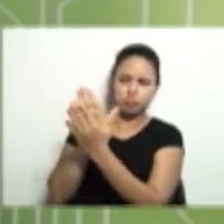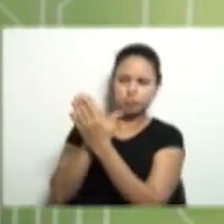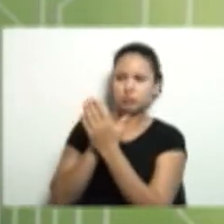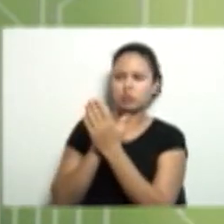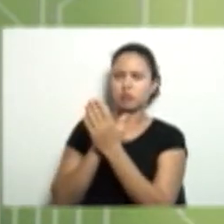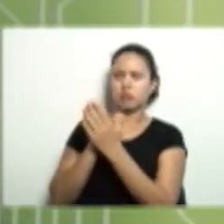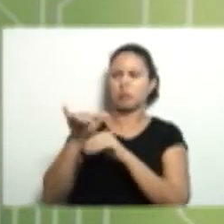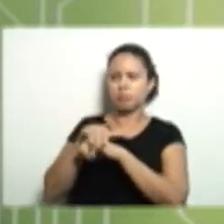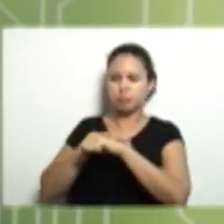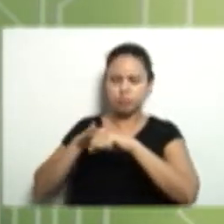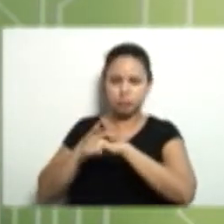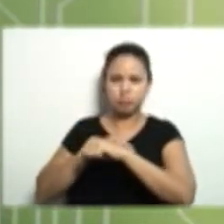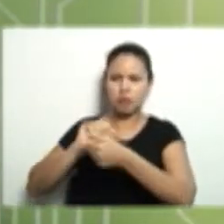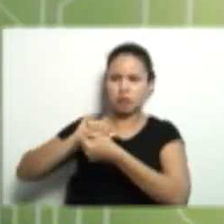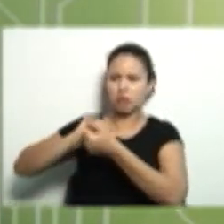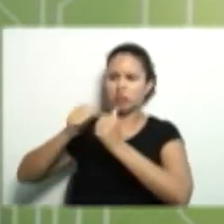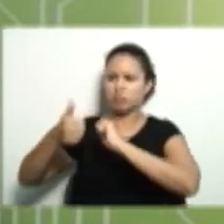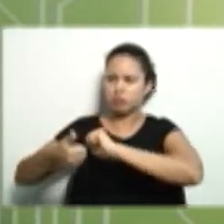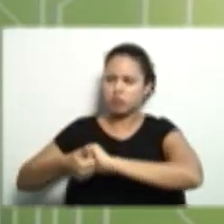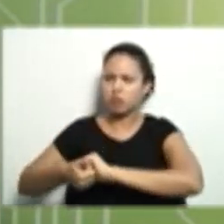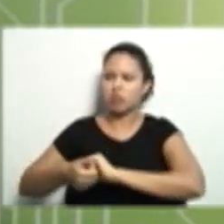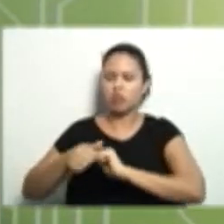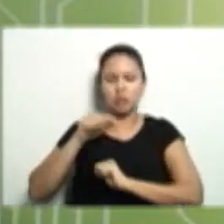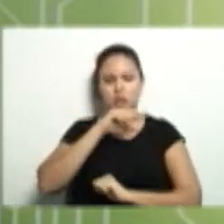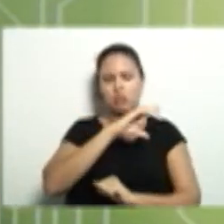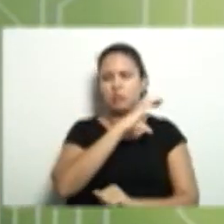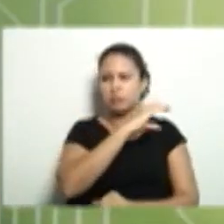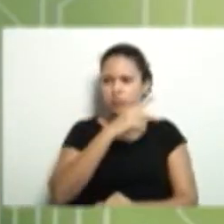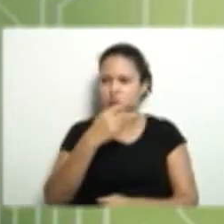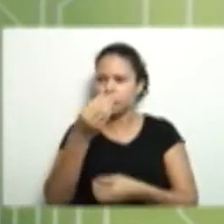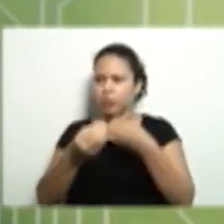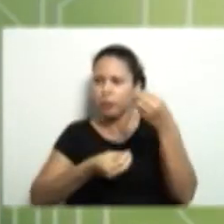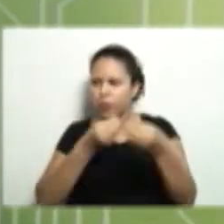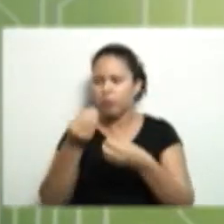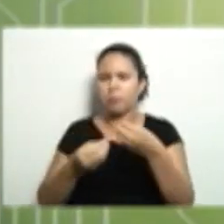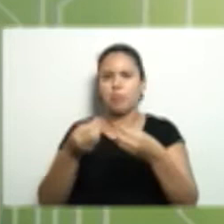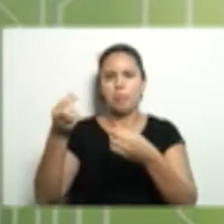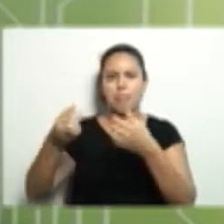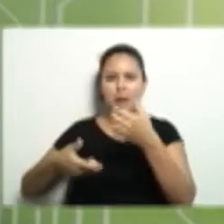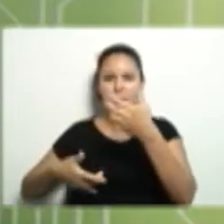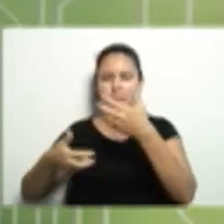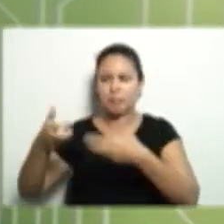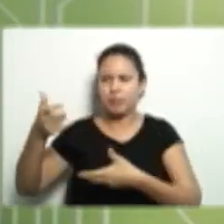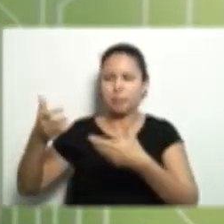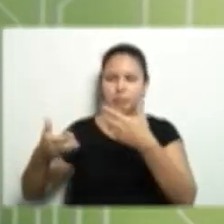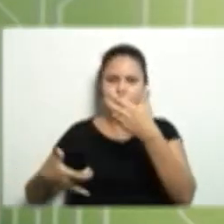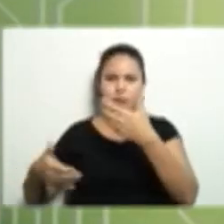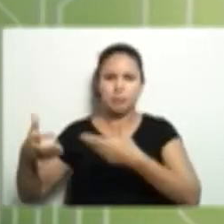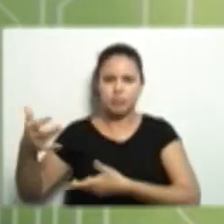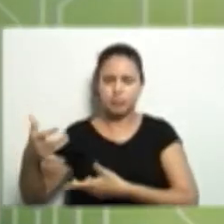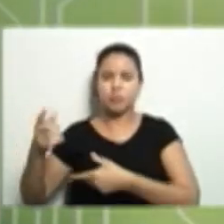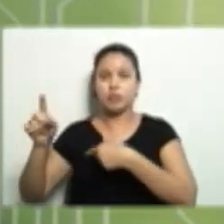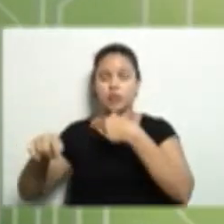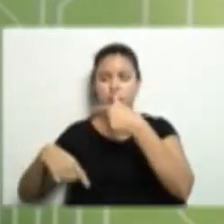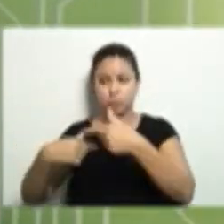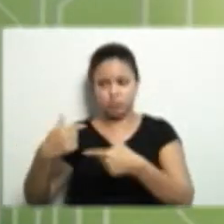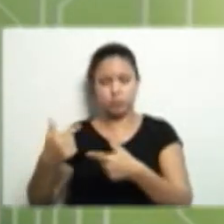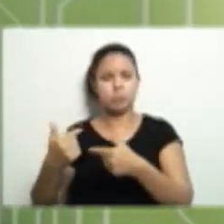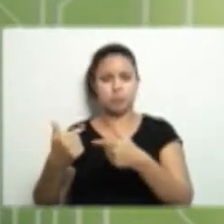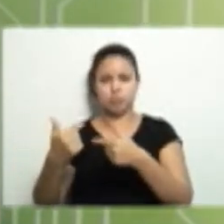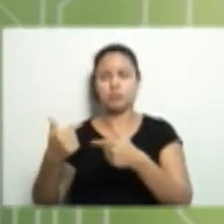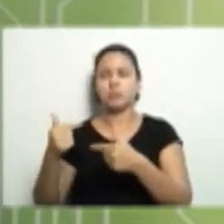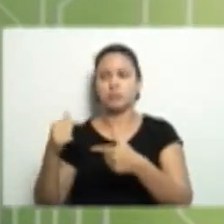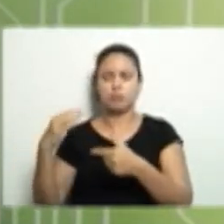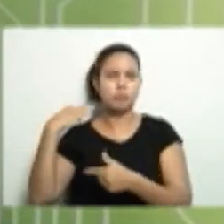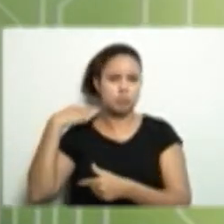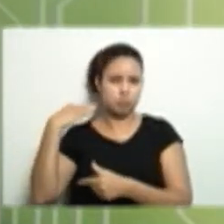esse serviço que você precisa para a sua necessidade. Então, vai existir algum tipo de padronização